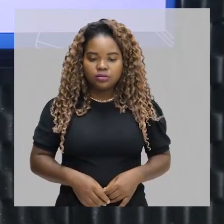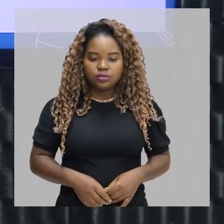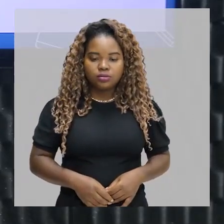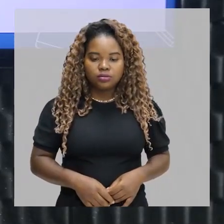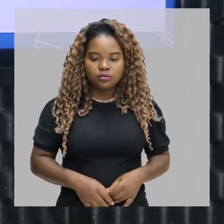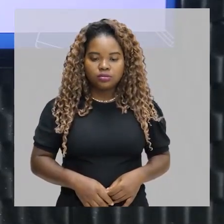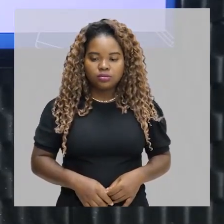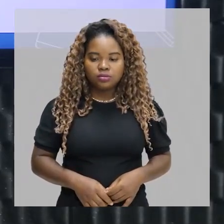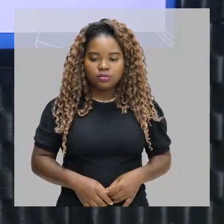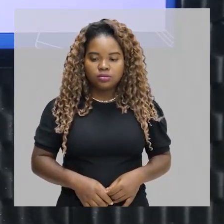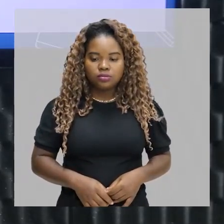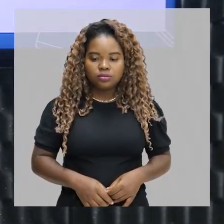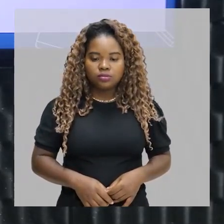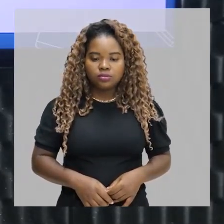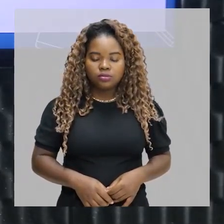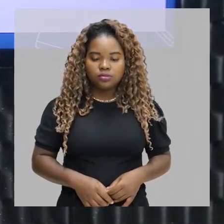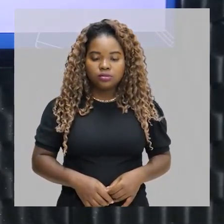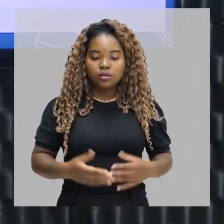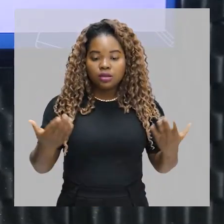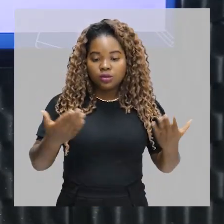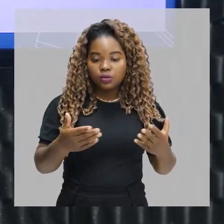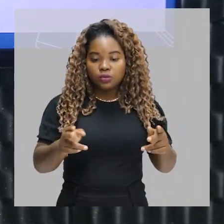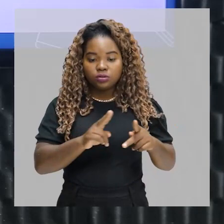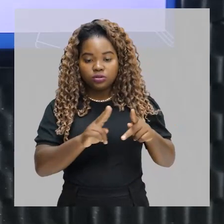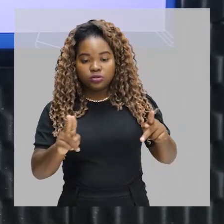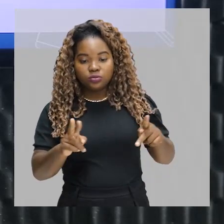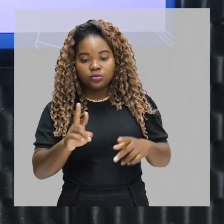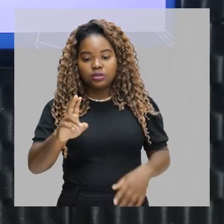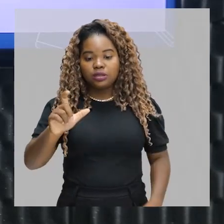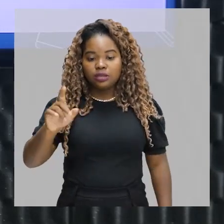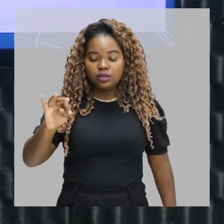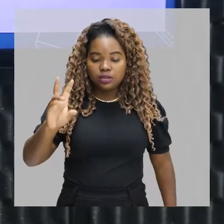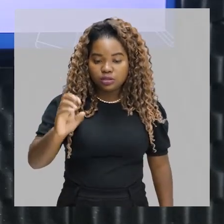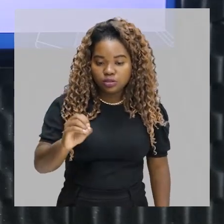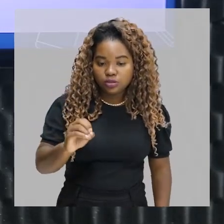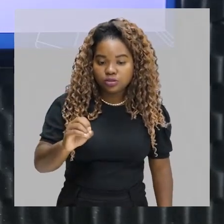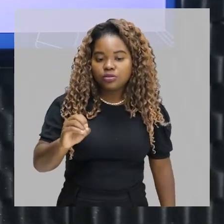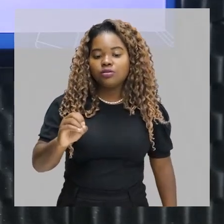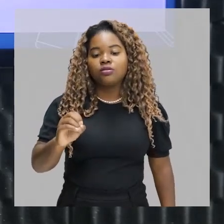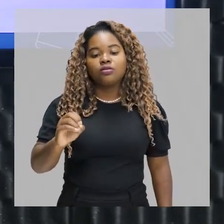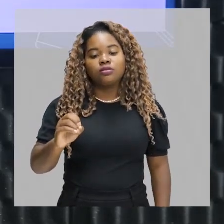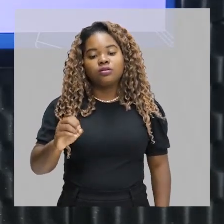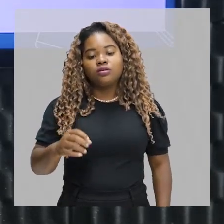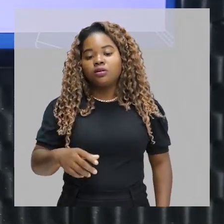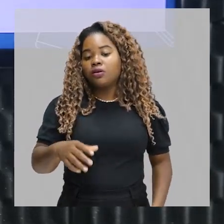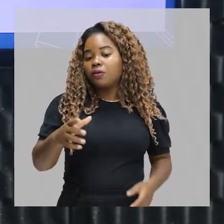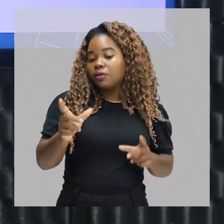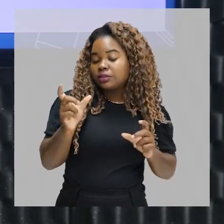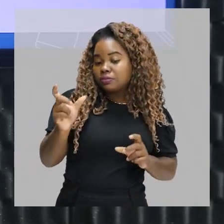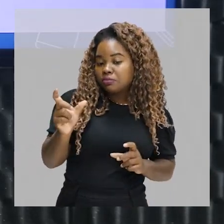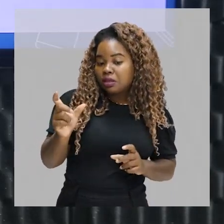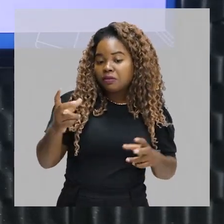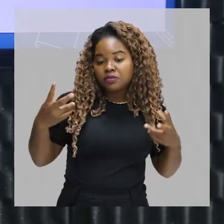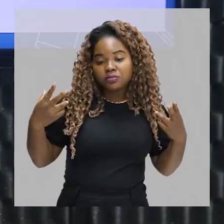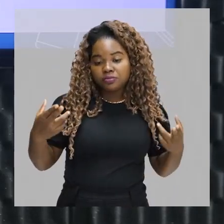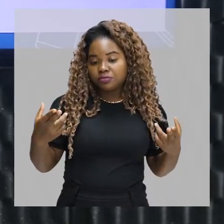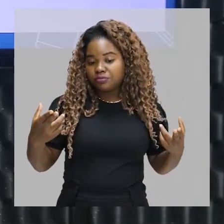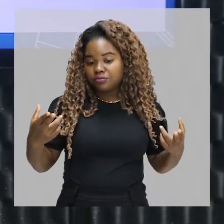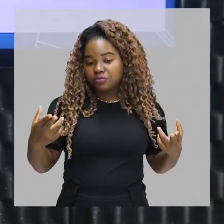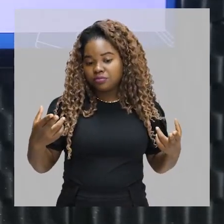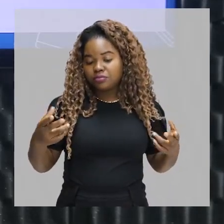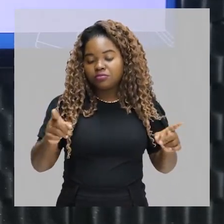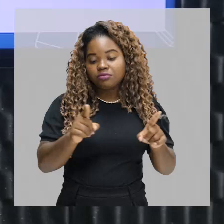de alguma coisa. Já os pronomes relativos, pessoal, são as mesmas palavras que nós acabamos de ver.